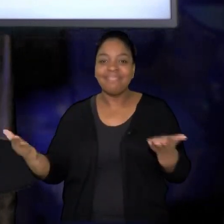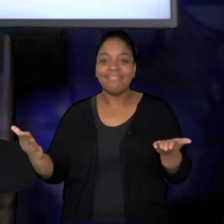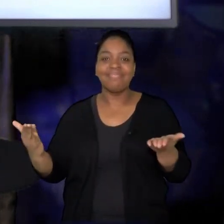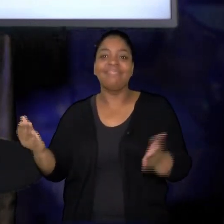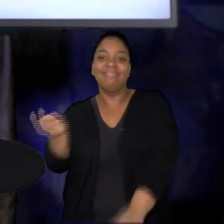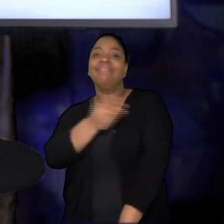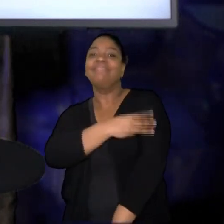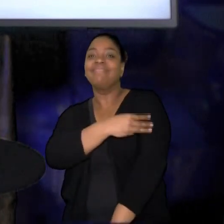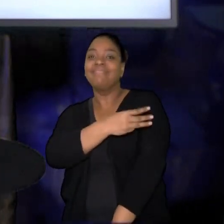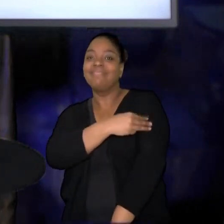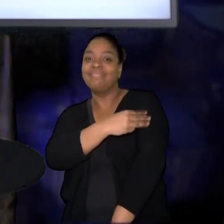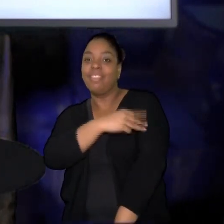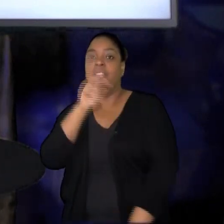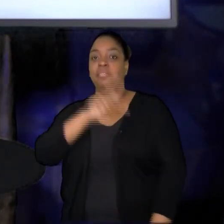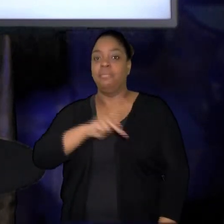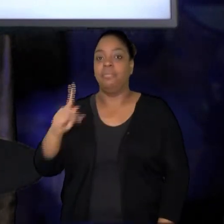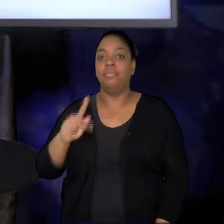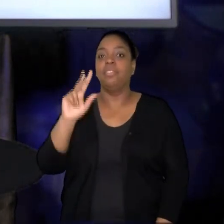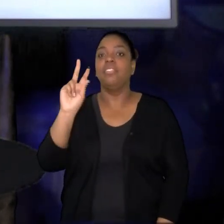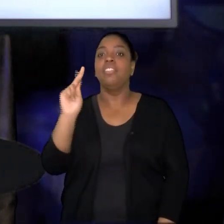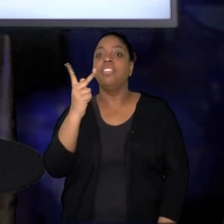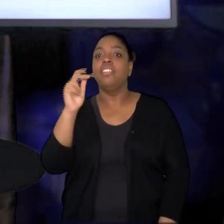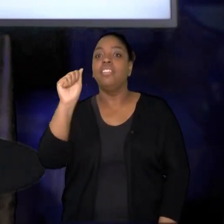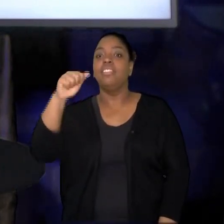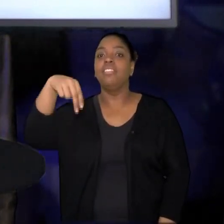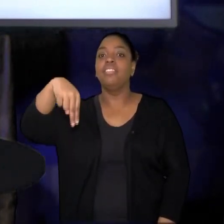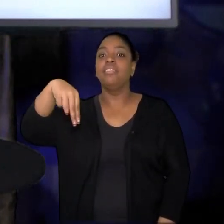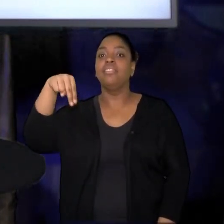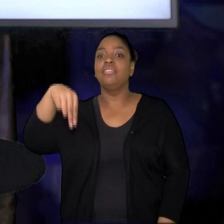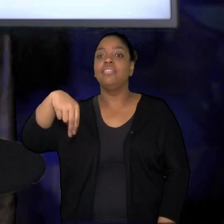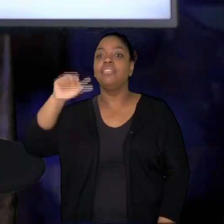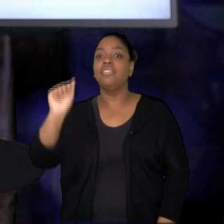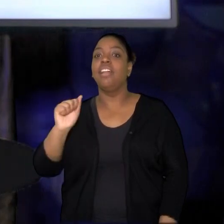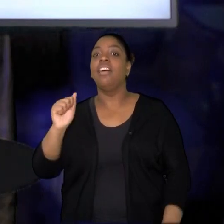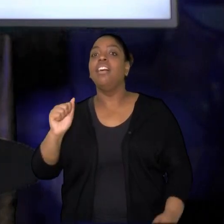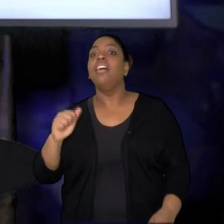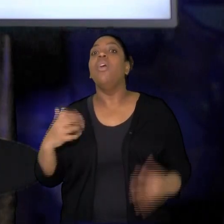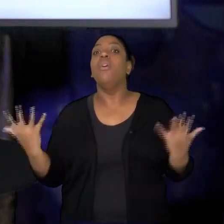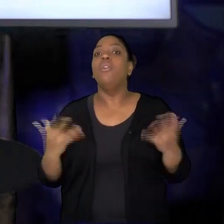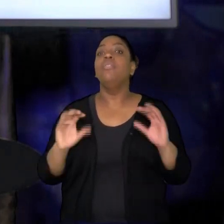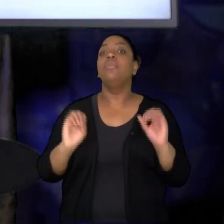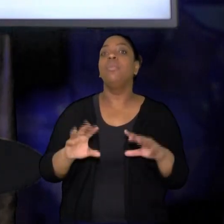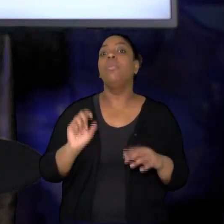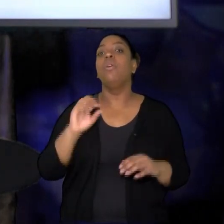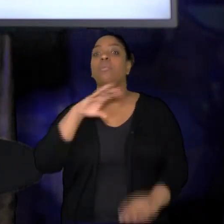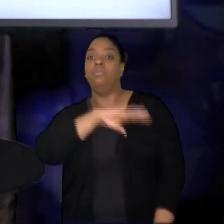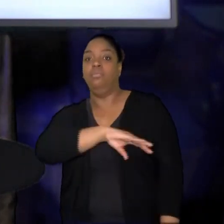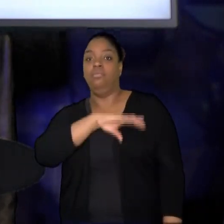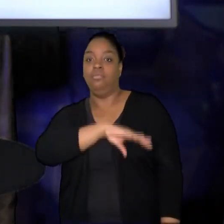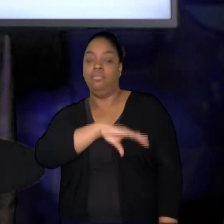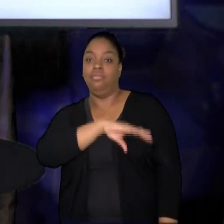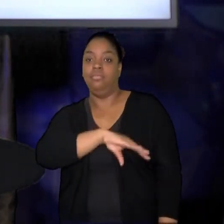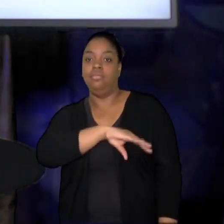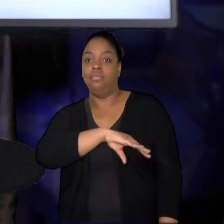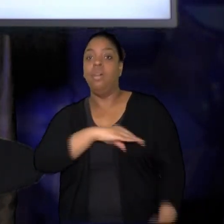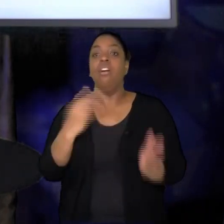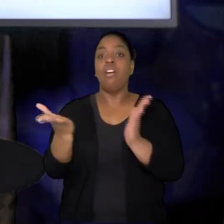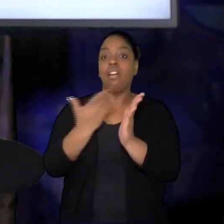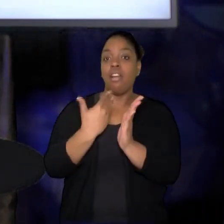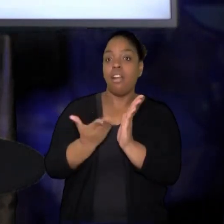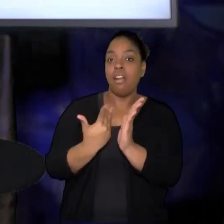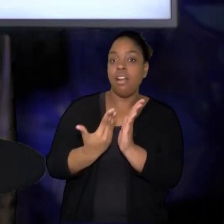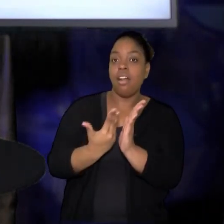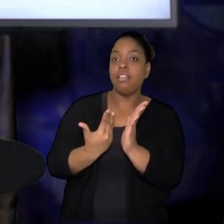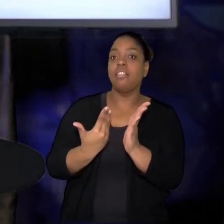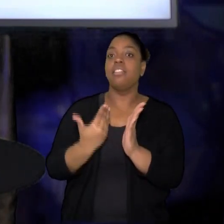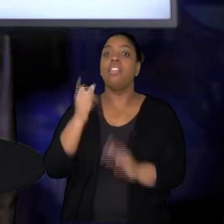terceiros anos. Eu sou a professora Hanna e a nossa aula de hoje é de língua portuguesa. Pegue o seu caderno,